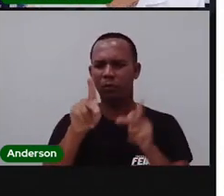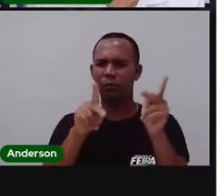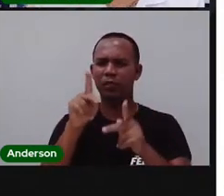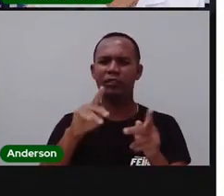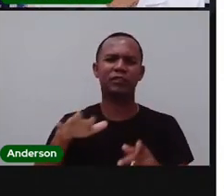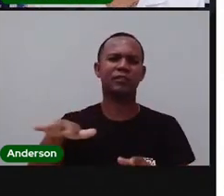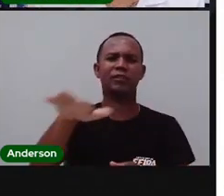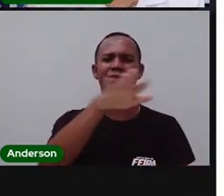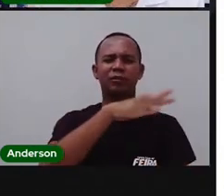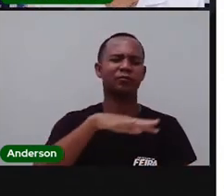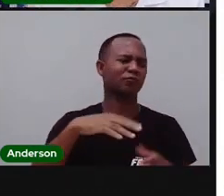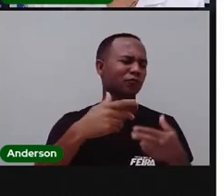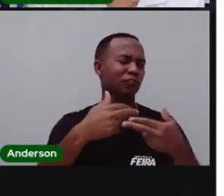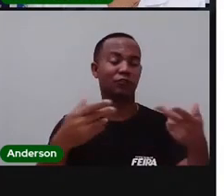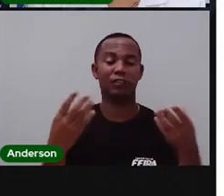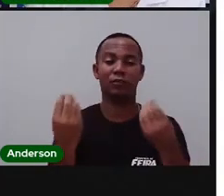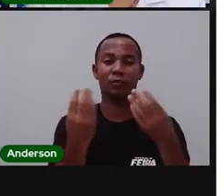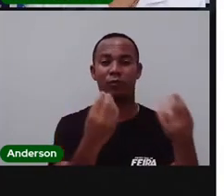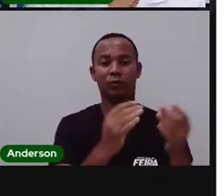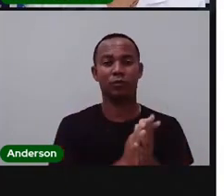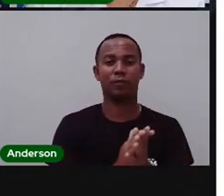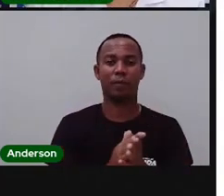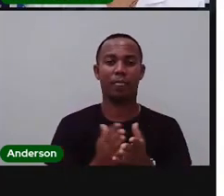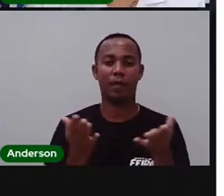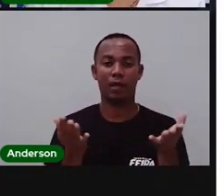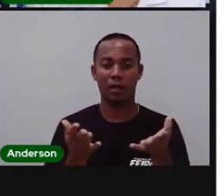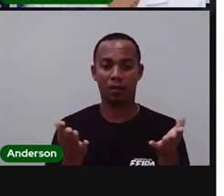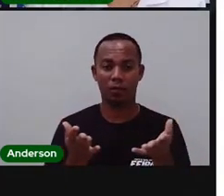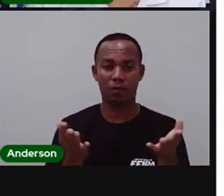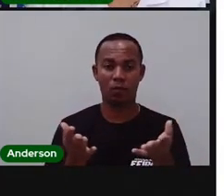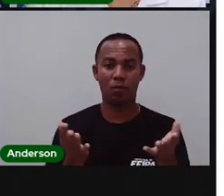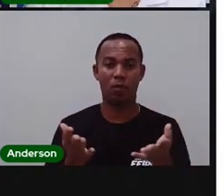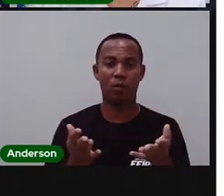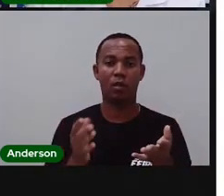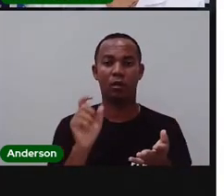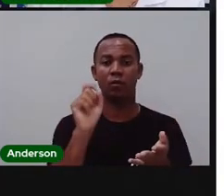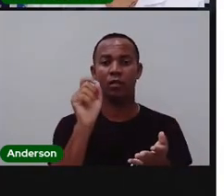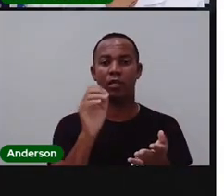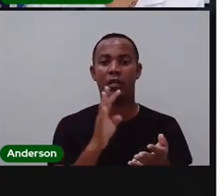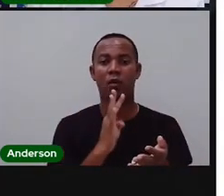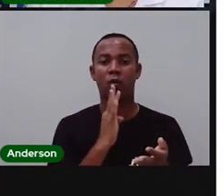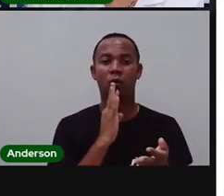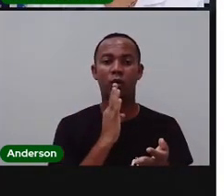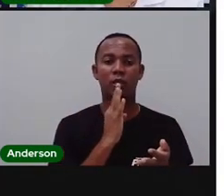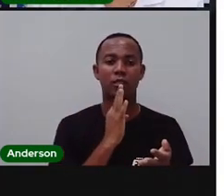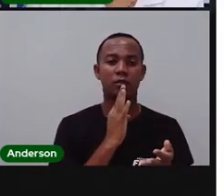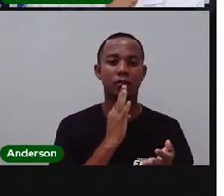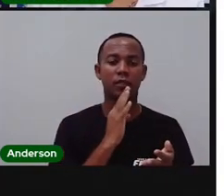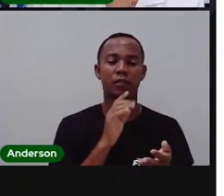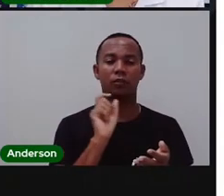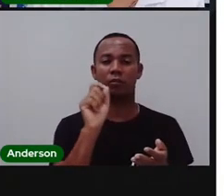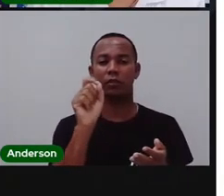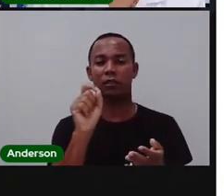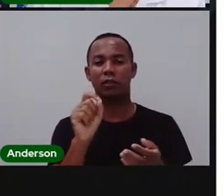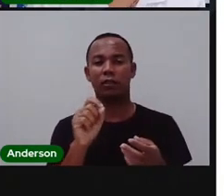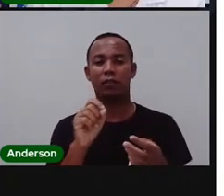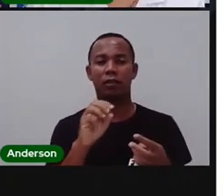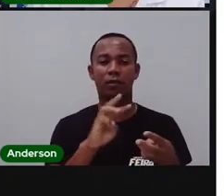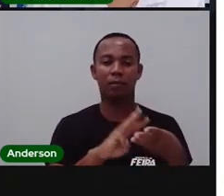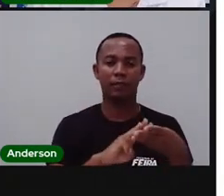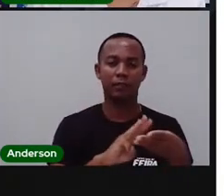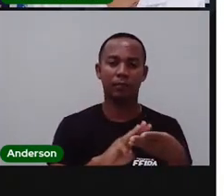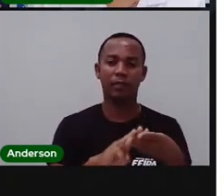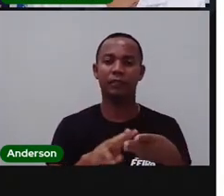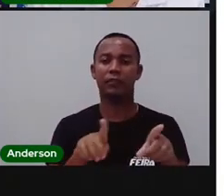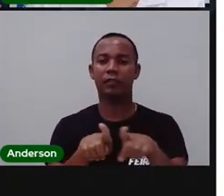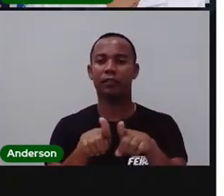várias coisas da nossa cidade. E agora, né, na área de conhecimento, matemática e ciências da natureza, vamos